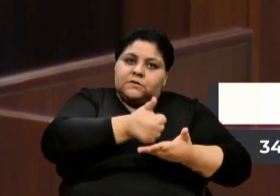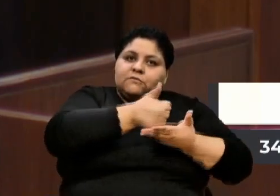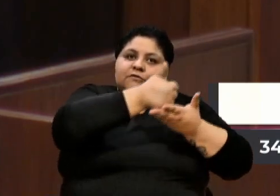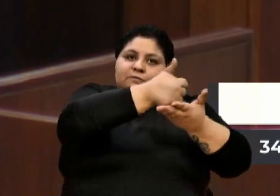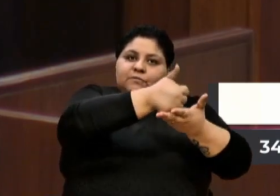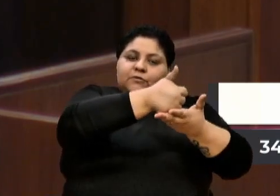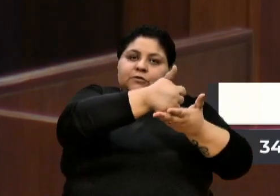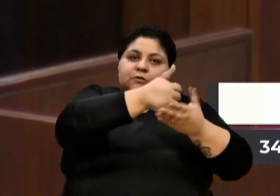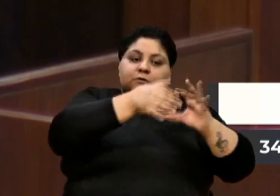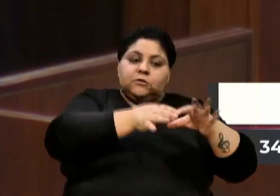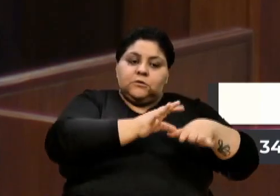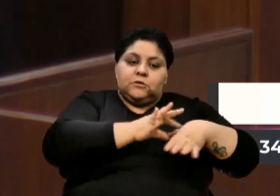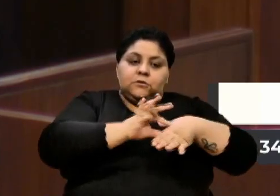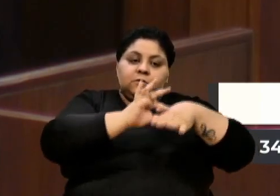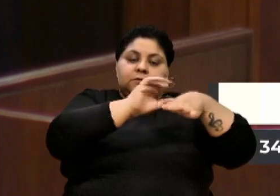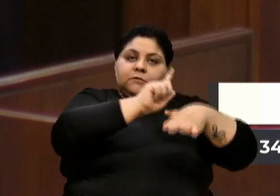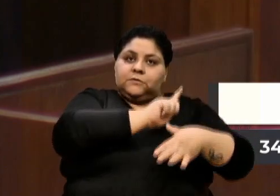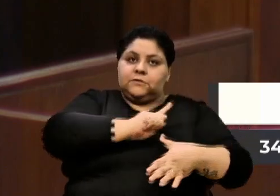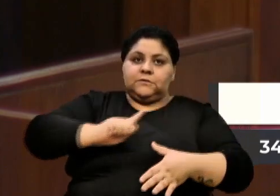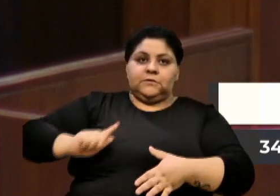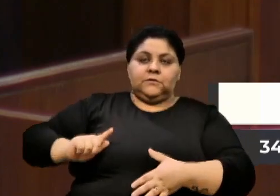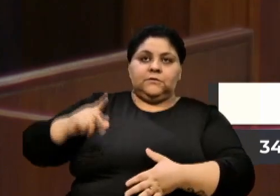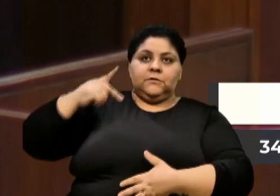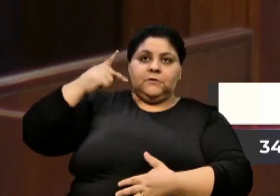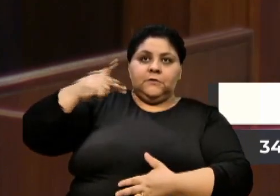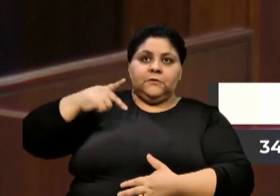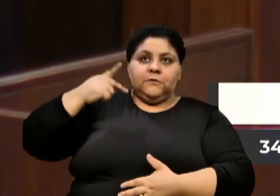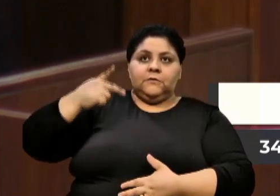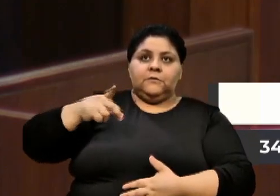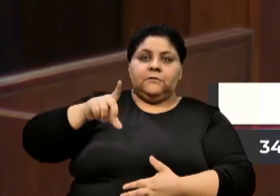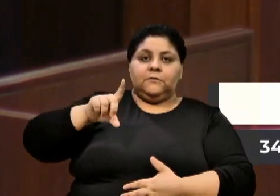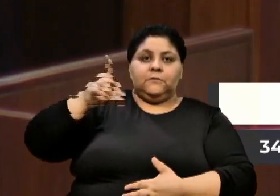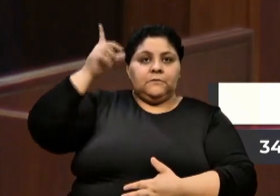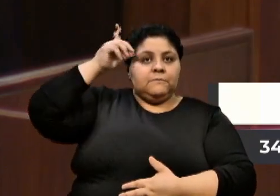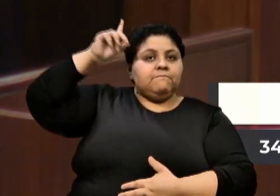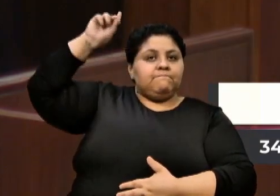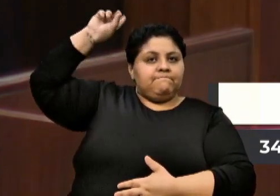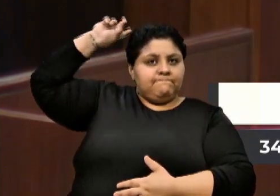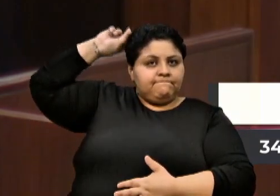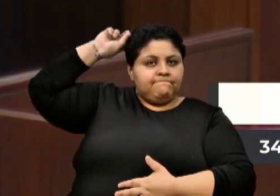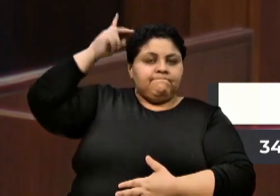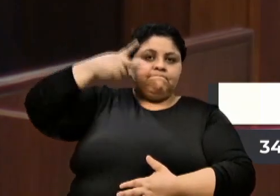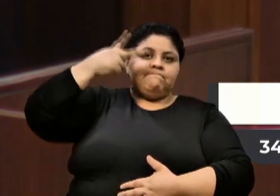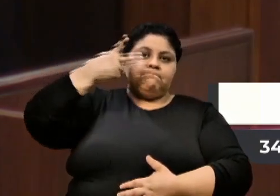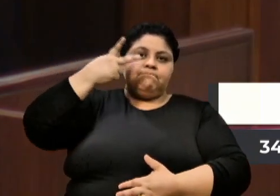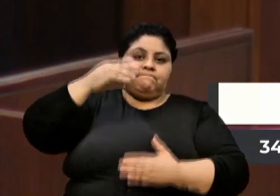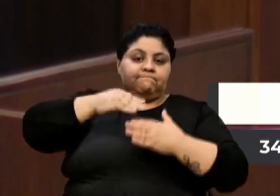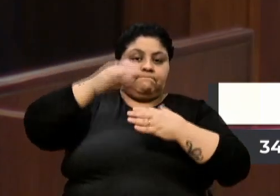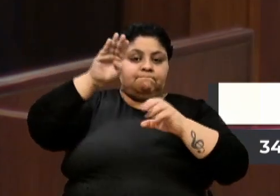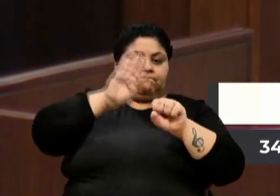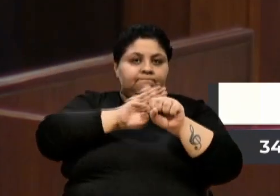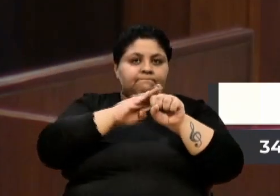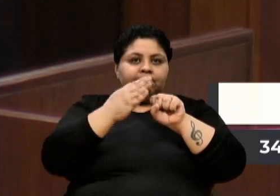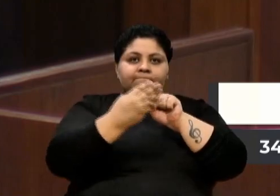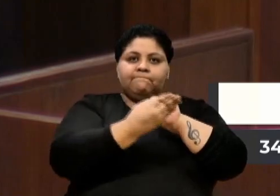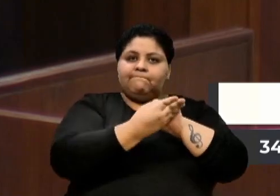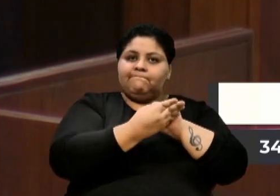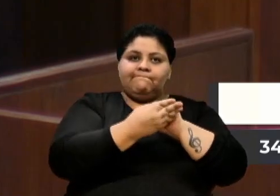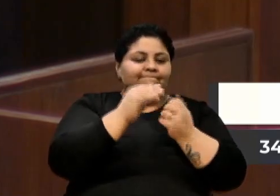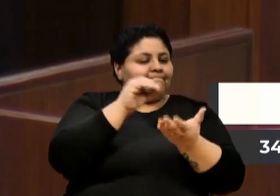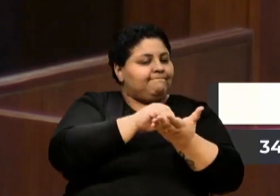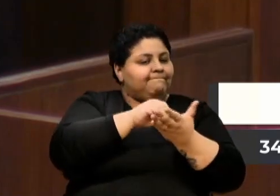Gil, para que o segundo maior bairro de Caxias do Sul não fique sem médico. É humilhante